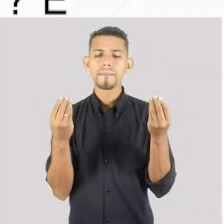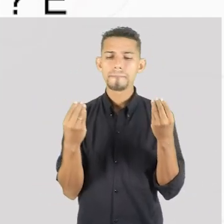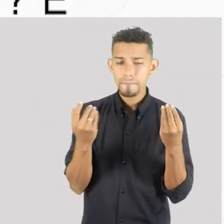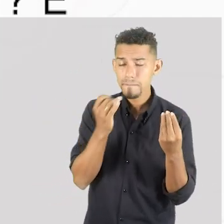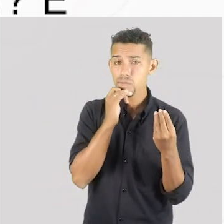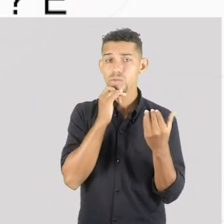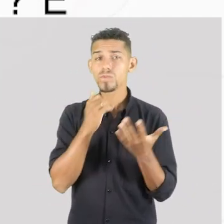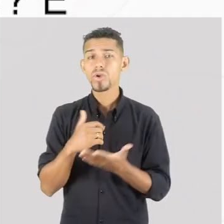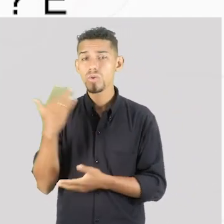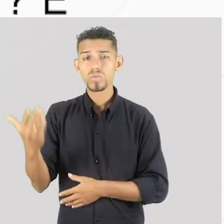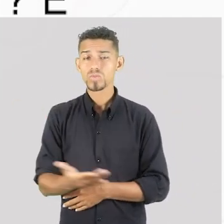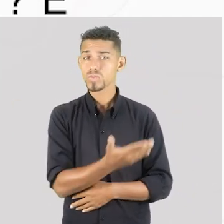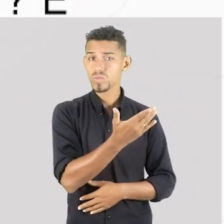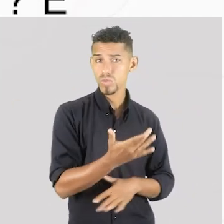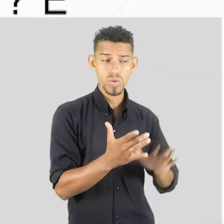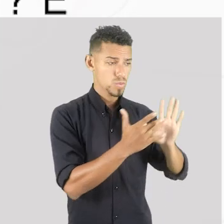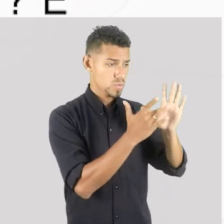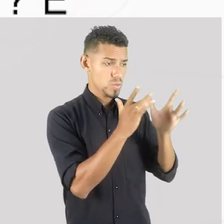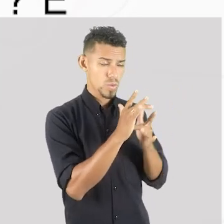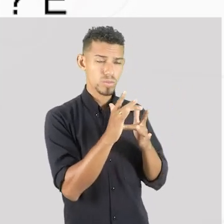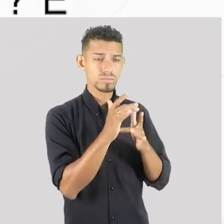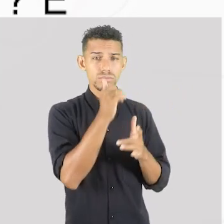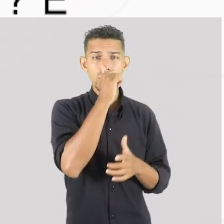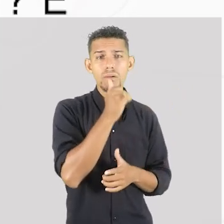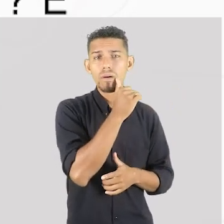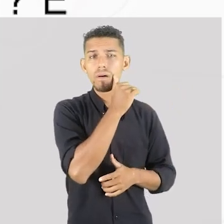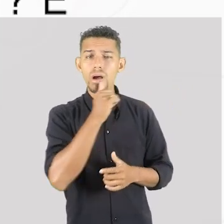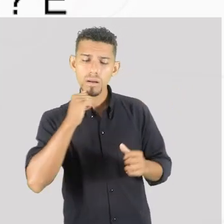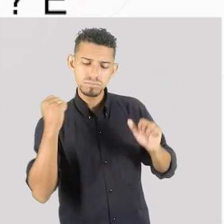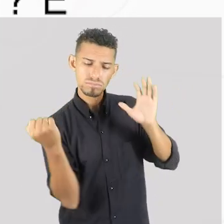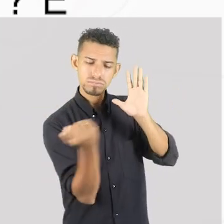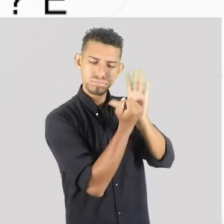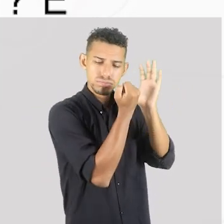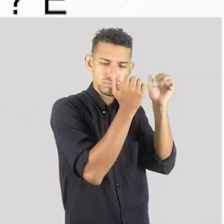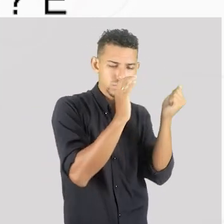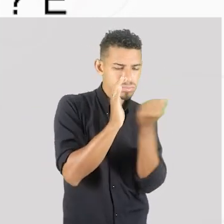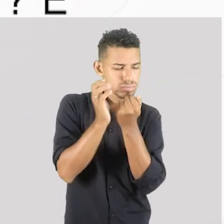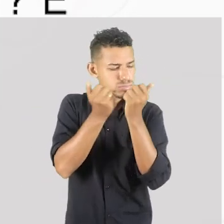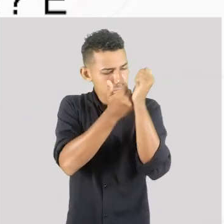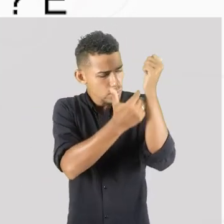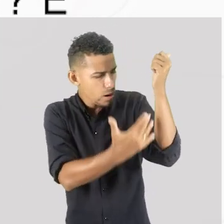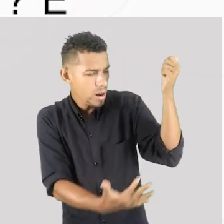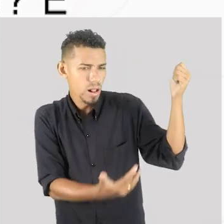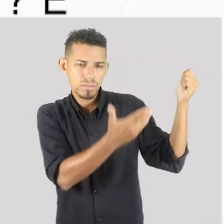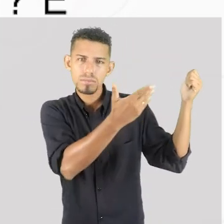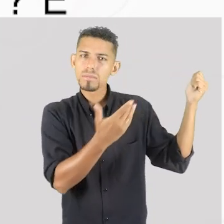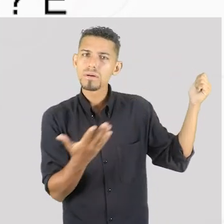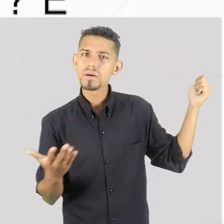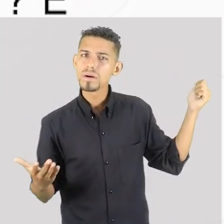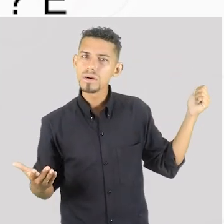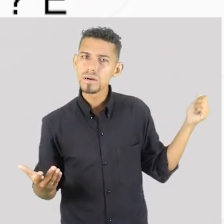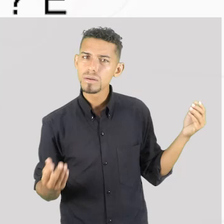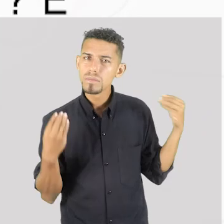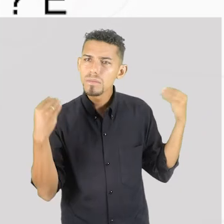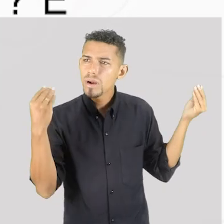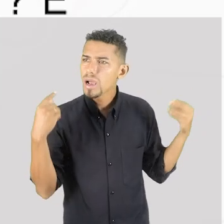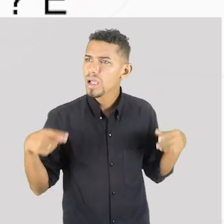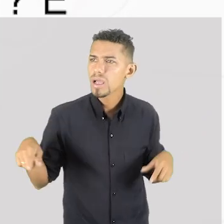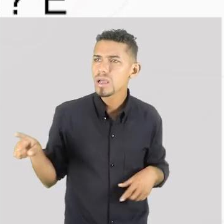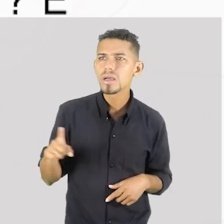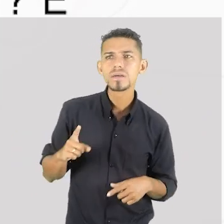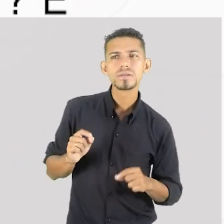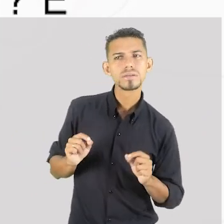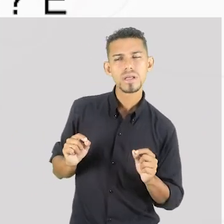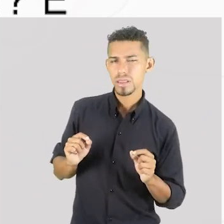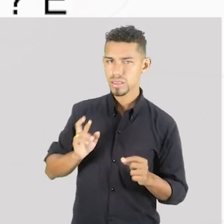em sacrifício o homem Deus, que ali exalou seu derradeiro alento? Ah, então não